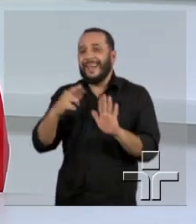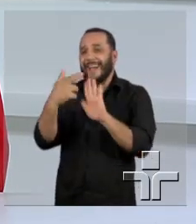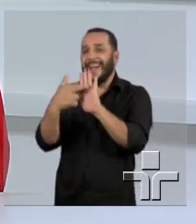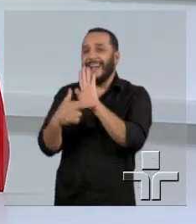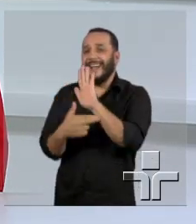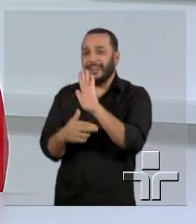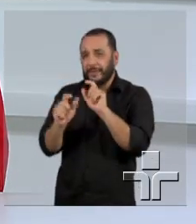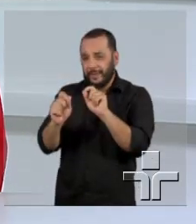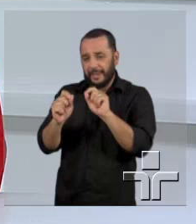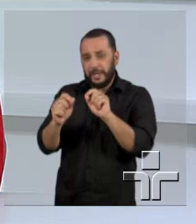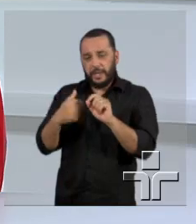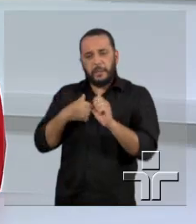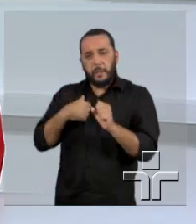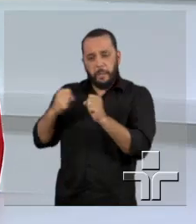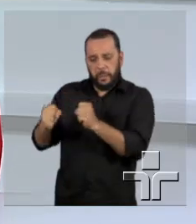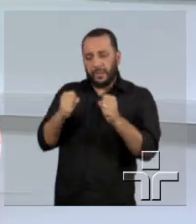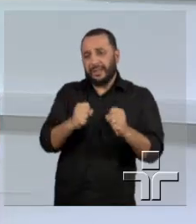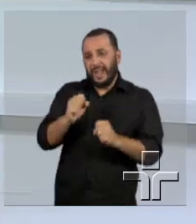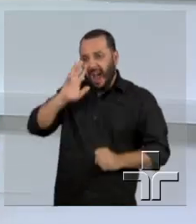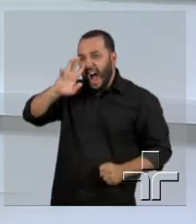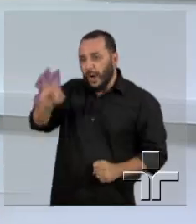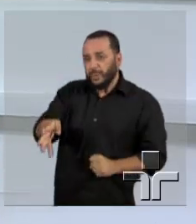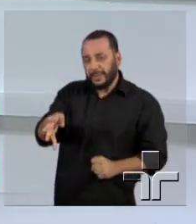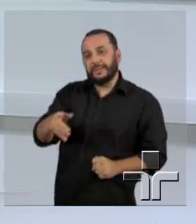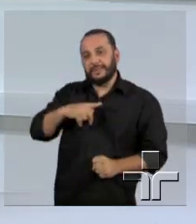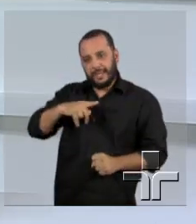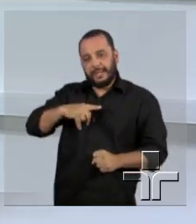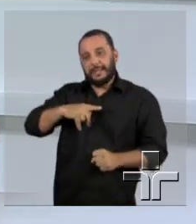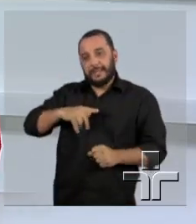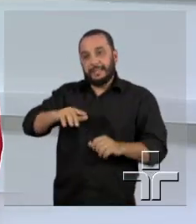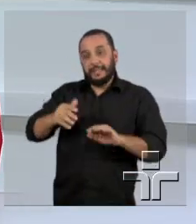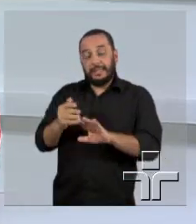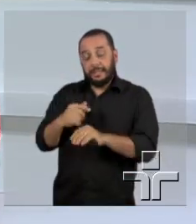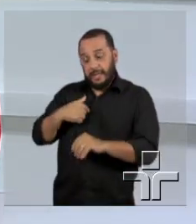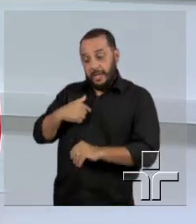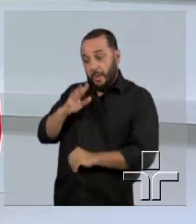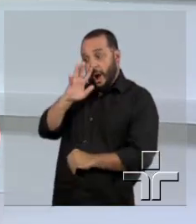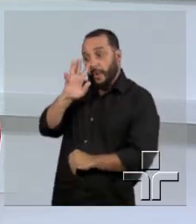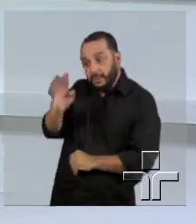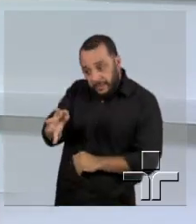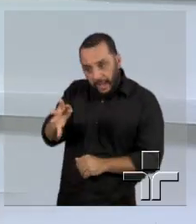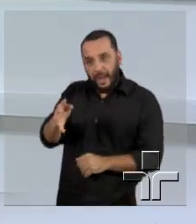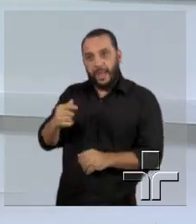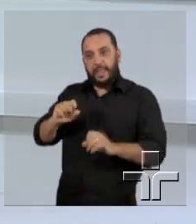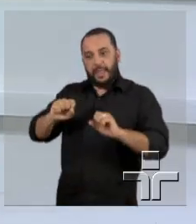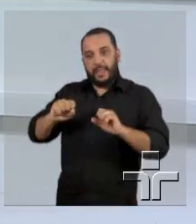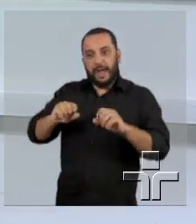poder acusatório, onde estão separadas as funções de acusar, defender e julgar.